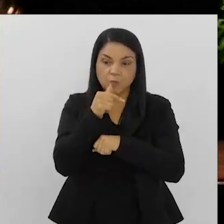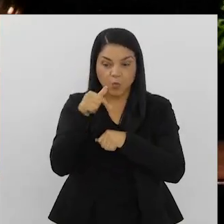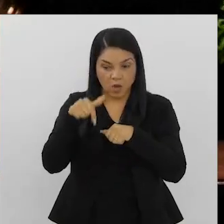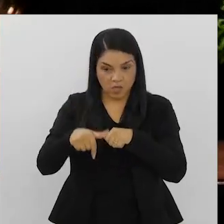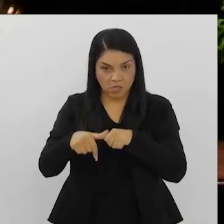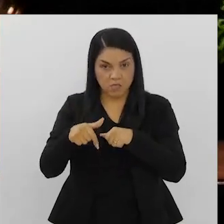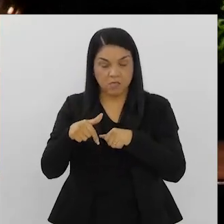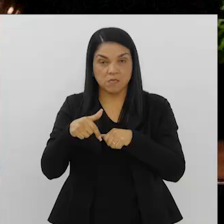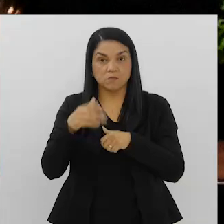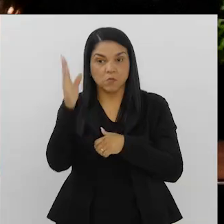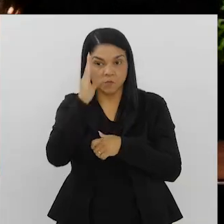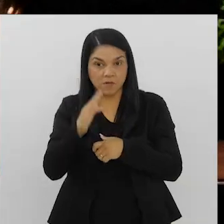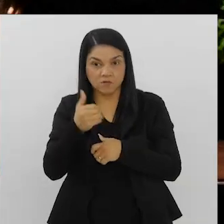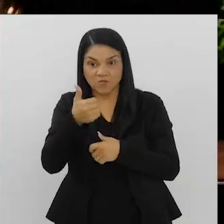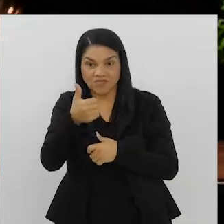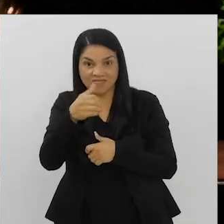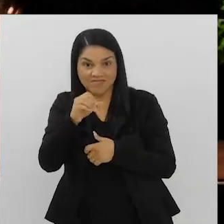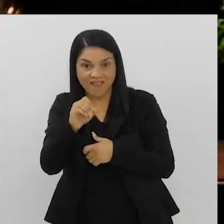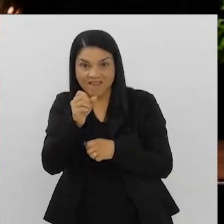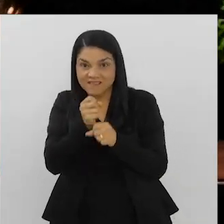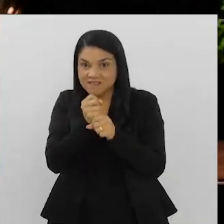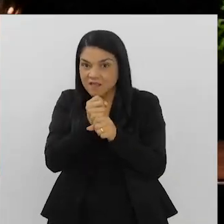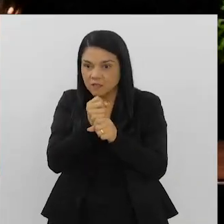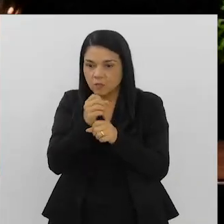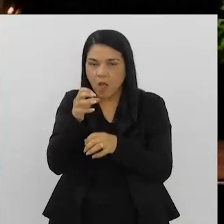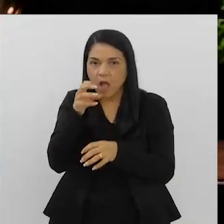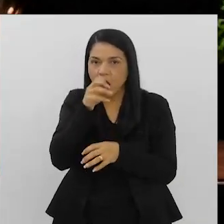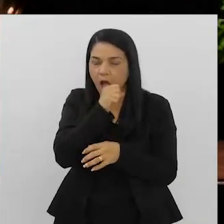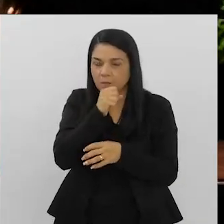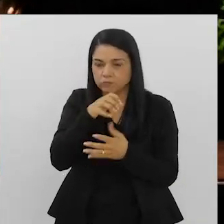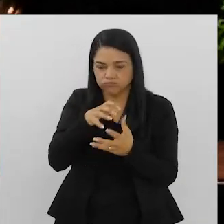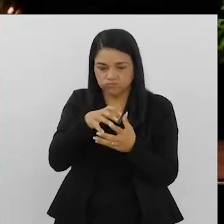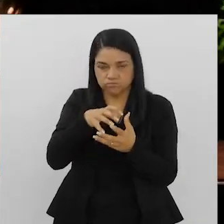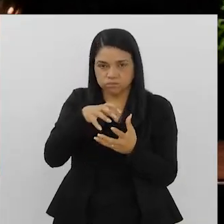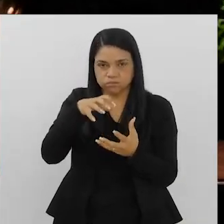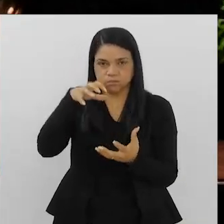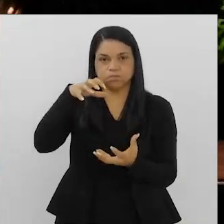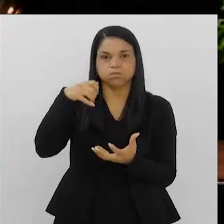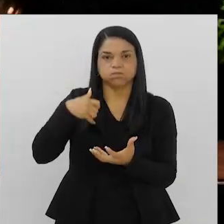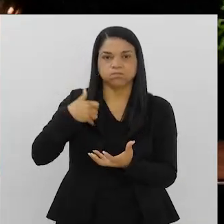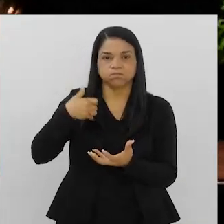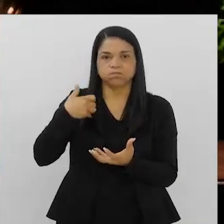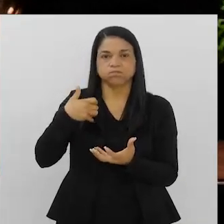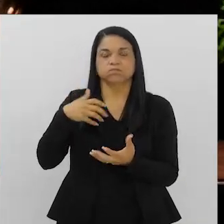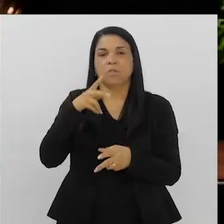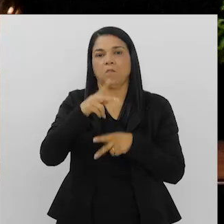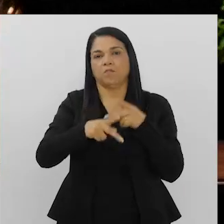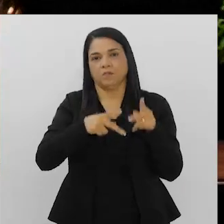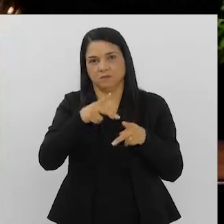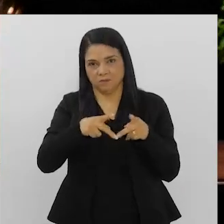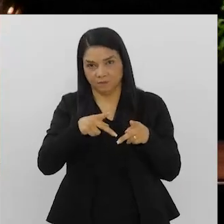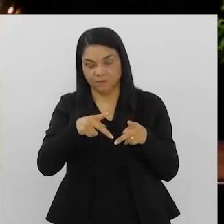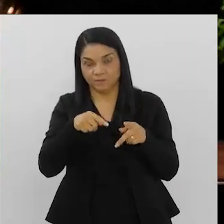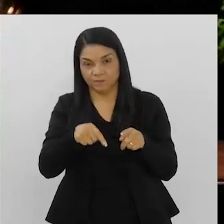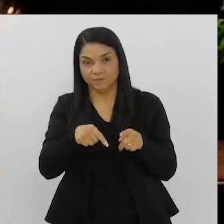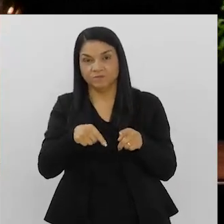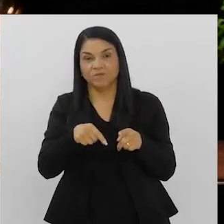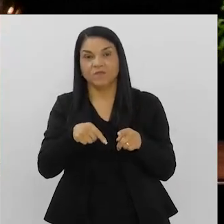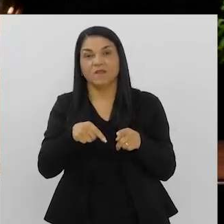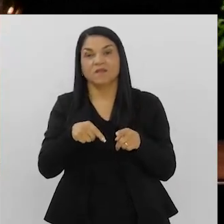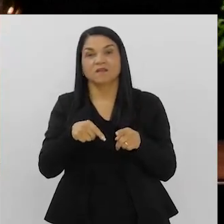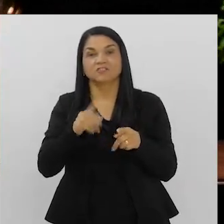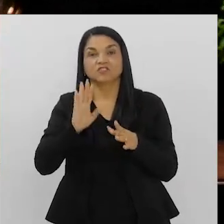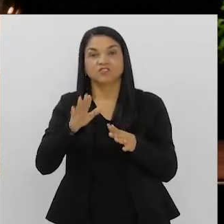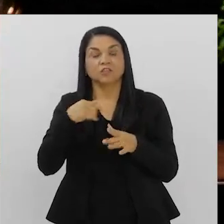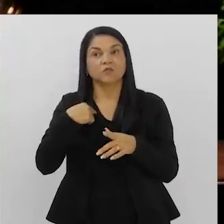de 10 anos para cá, a gente aumentou a nossa população idosa assim, de forma muito significativa. A gente já